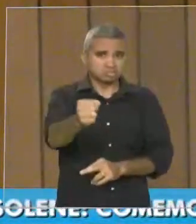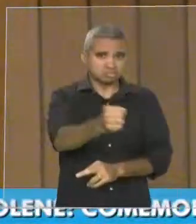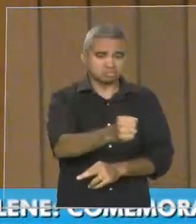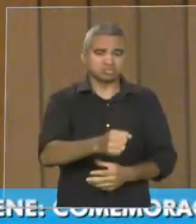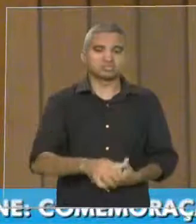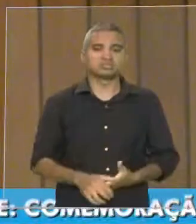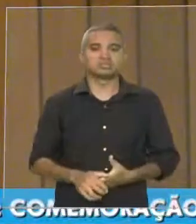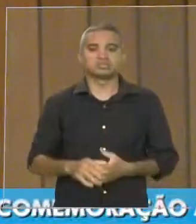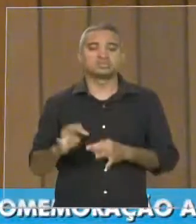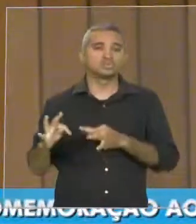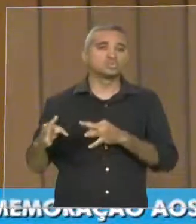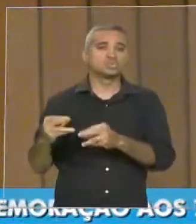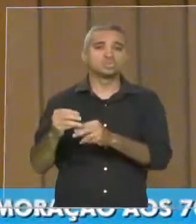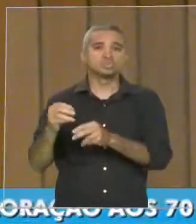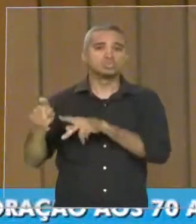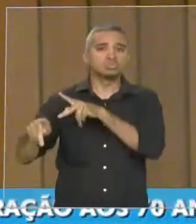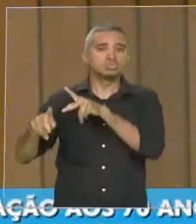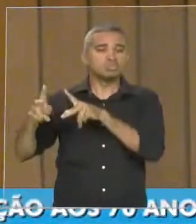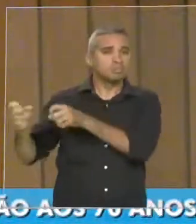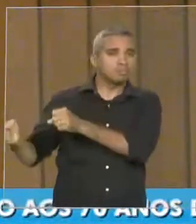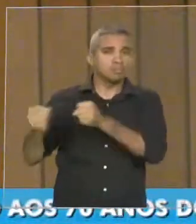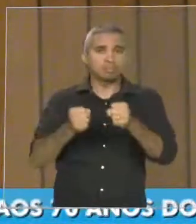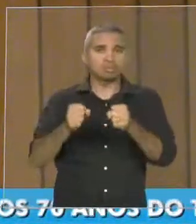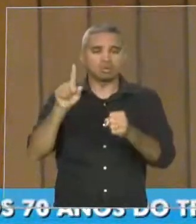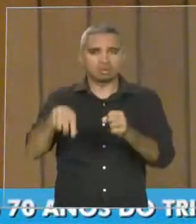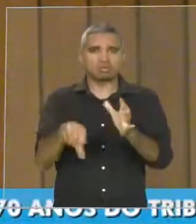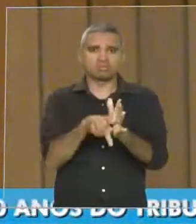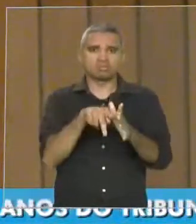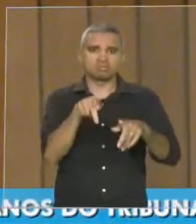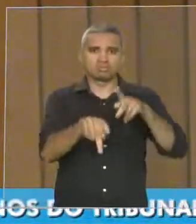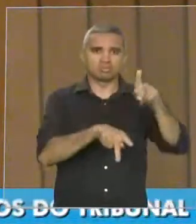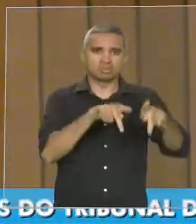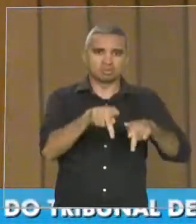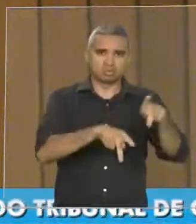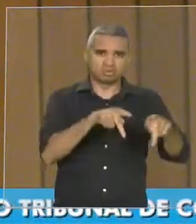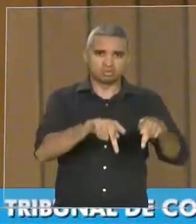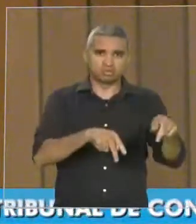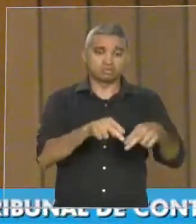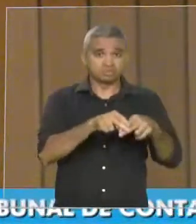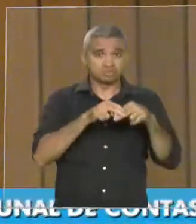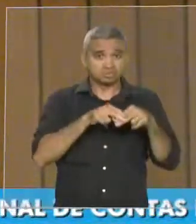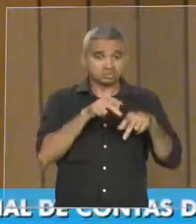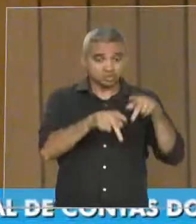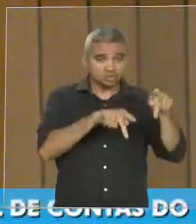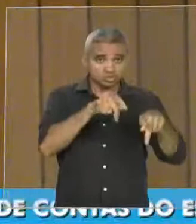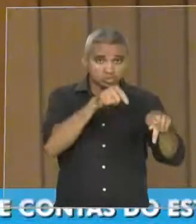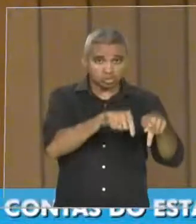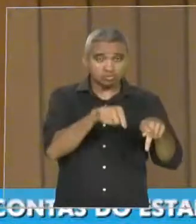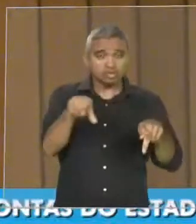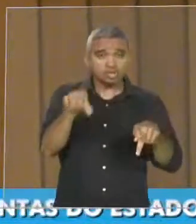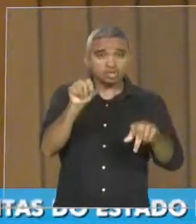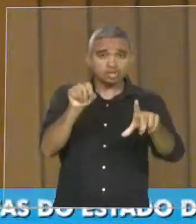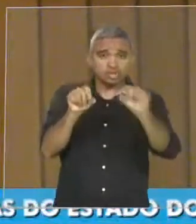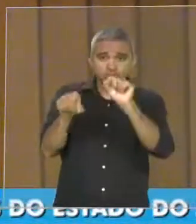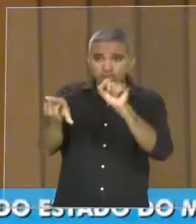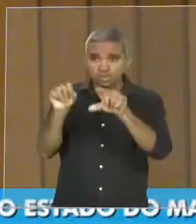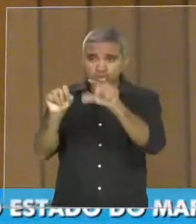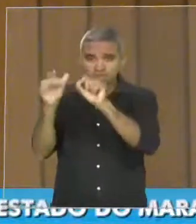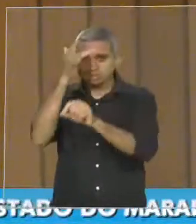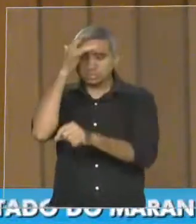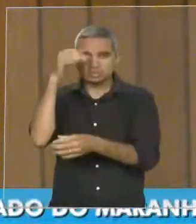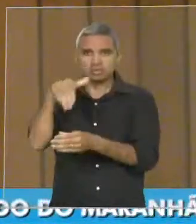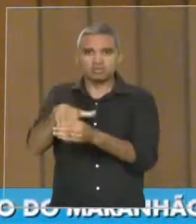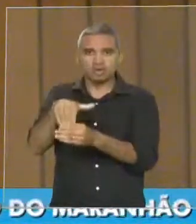todo poder emana do povo que o exerce por meio de representantes eleitos ou diretamente, nos termos